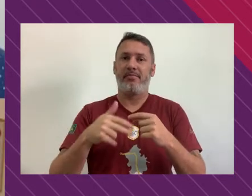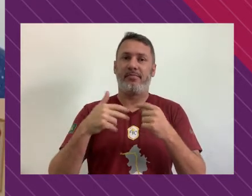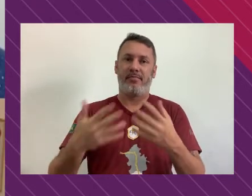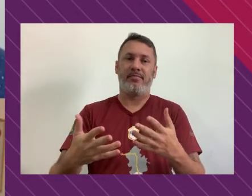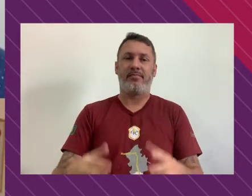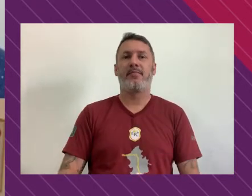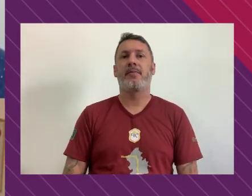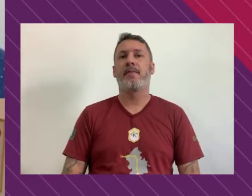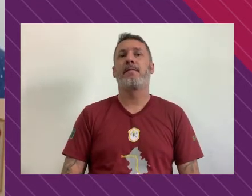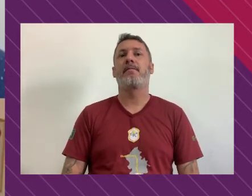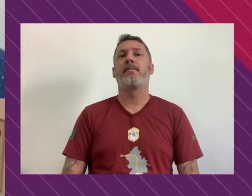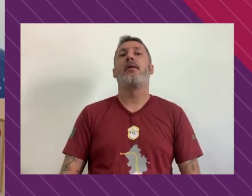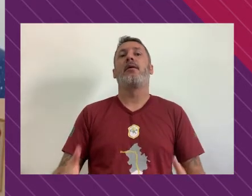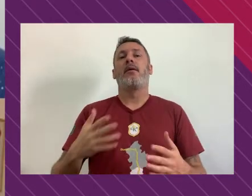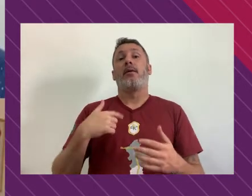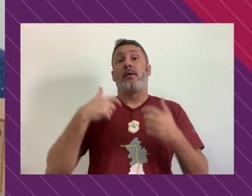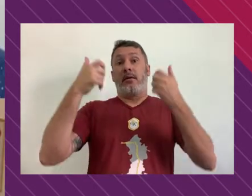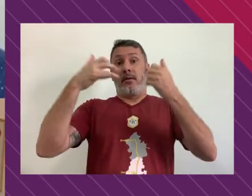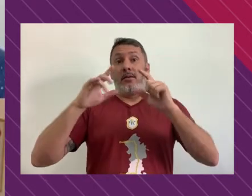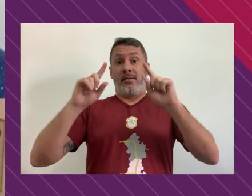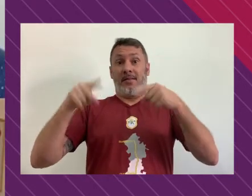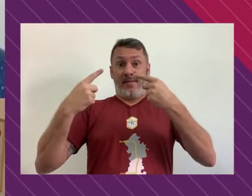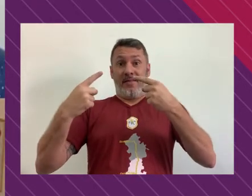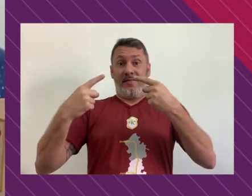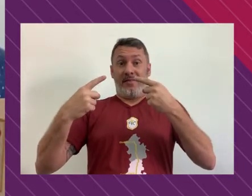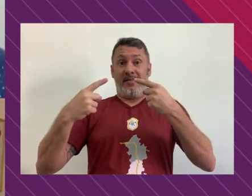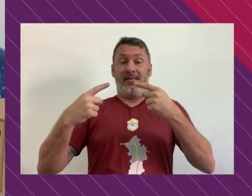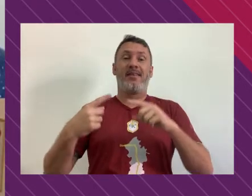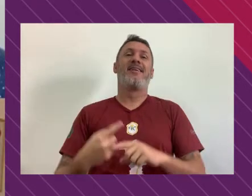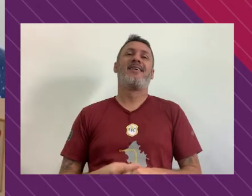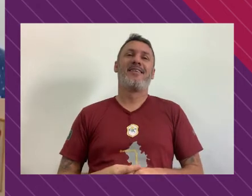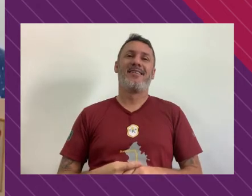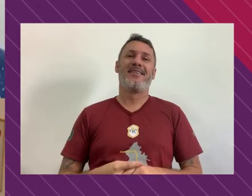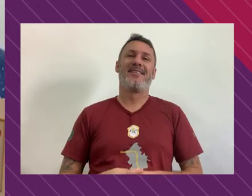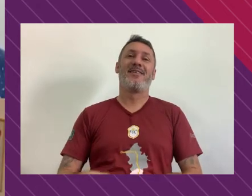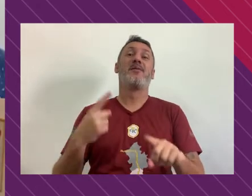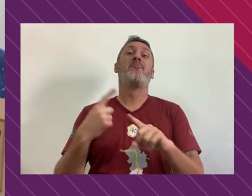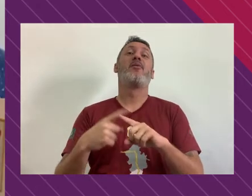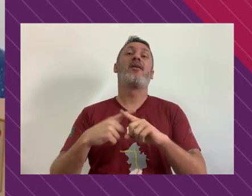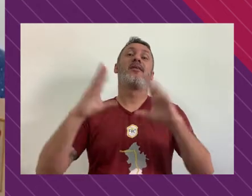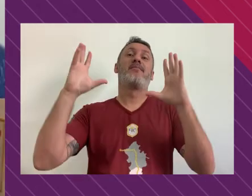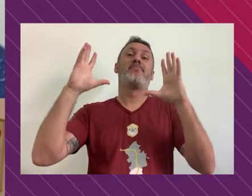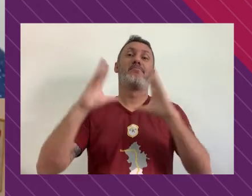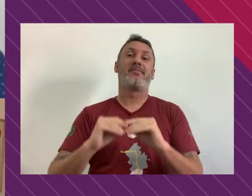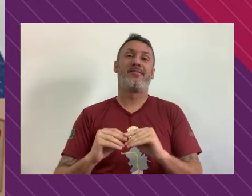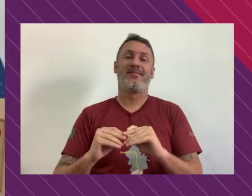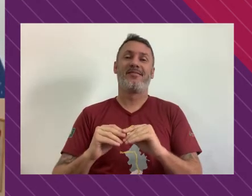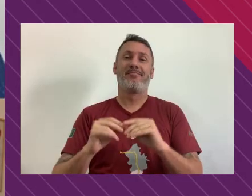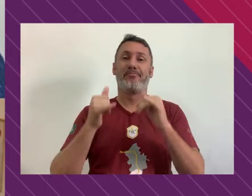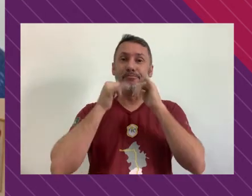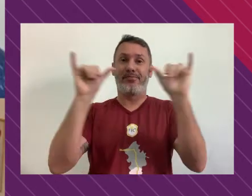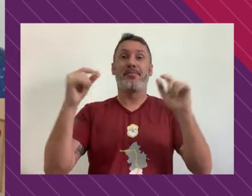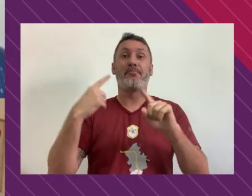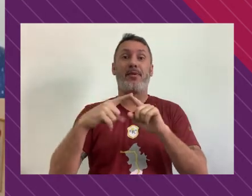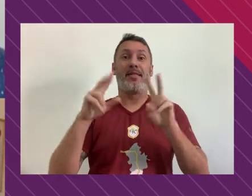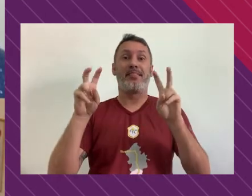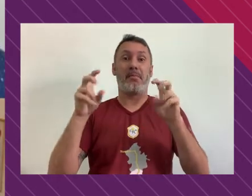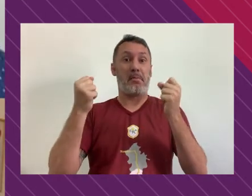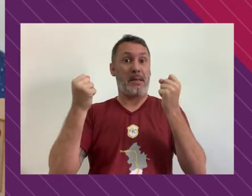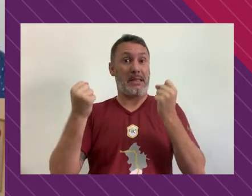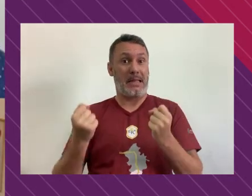Os conhecimentos, eles se atravessam, né? Quando eu fiz cursinho, eu estava na sala de humanas. Eu nem sei dizer para você